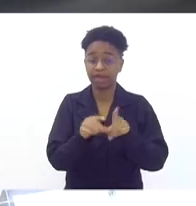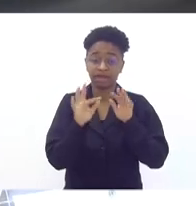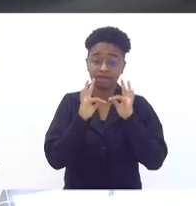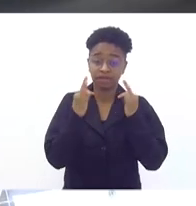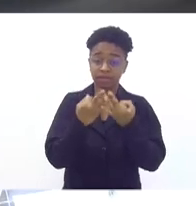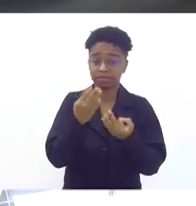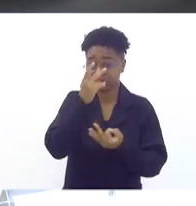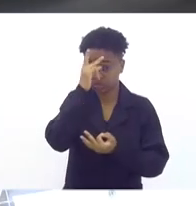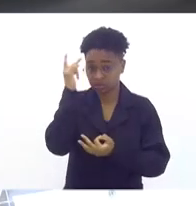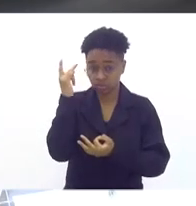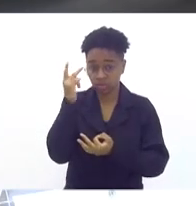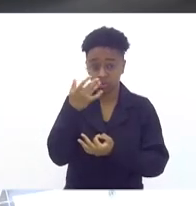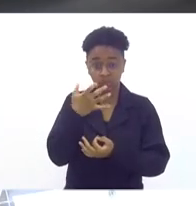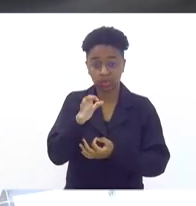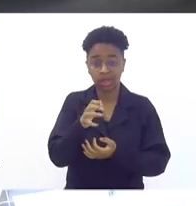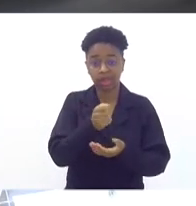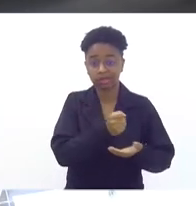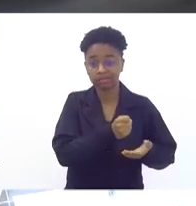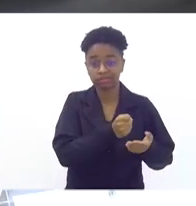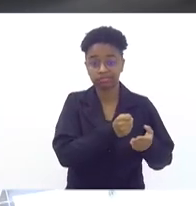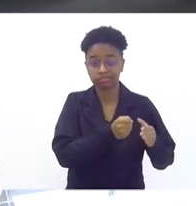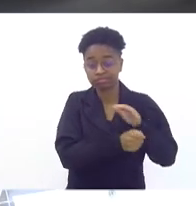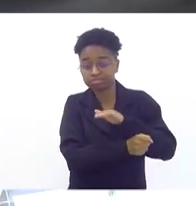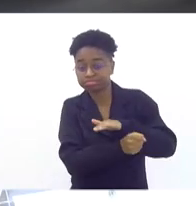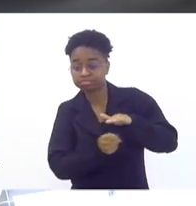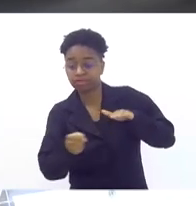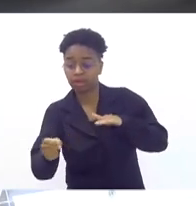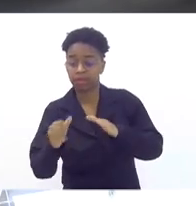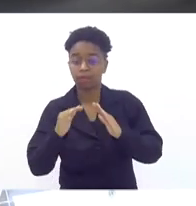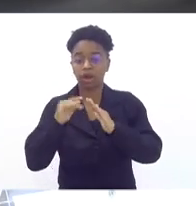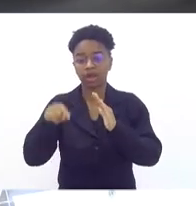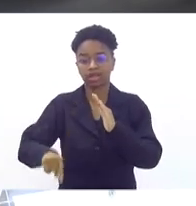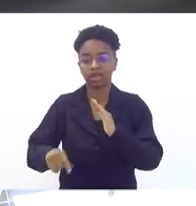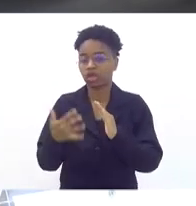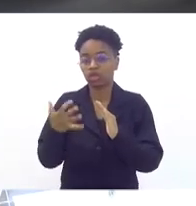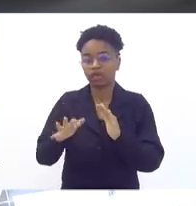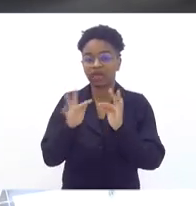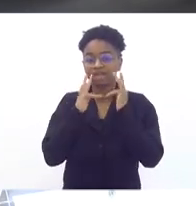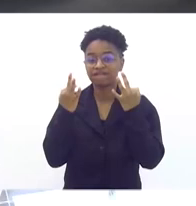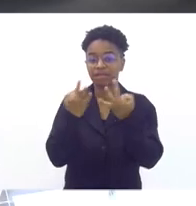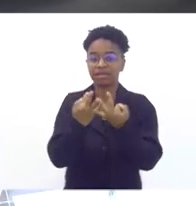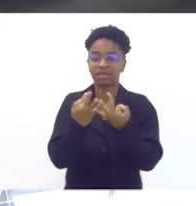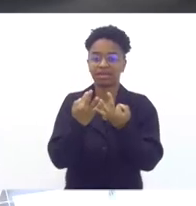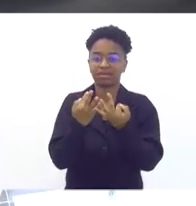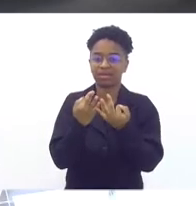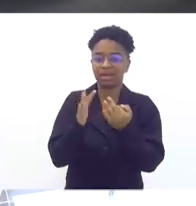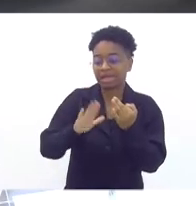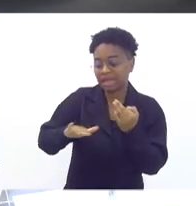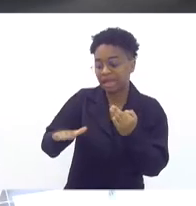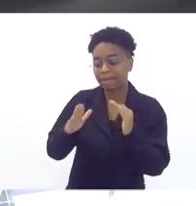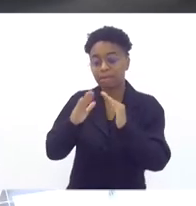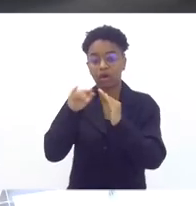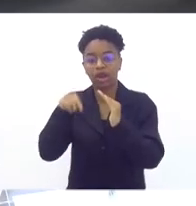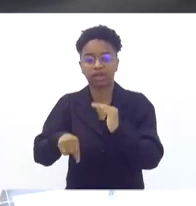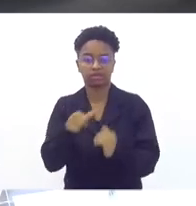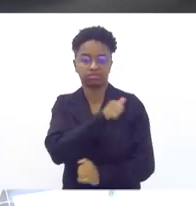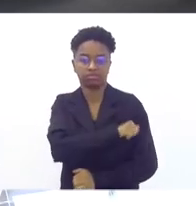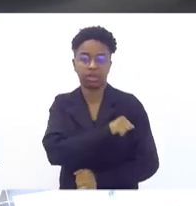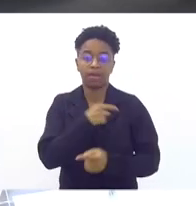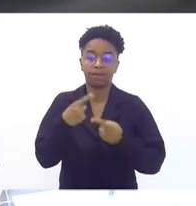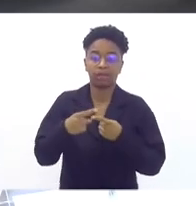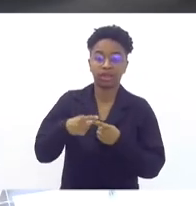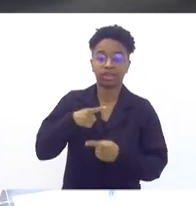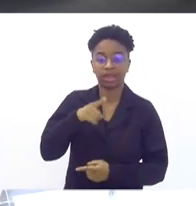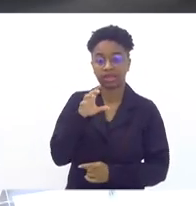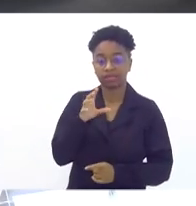daquele investimento não querem vir para o estado não querem trazer uma criança para morar na Cidade do Rio de Janeiro com risco com